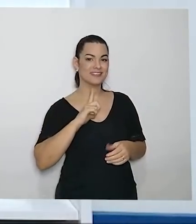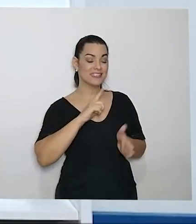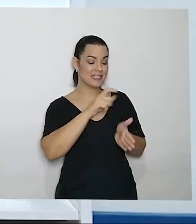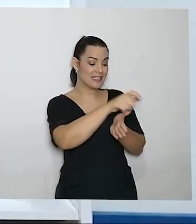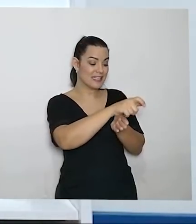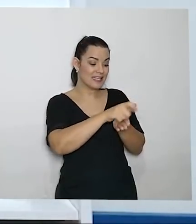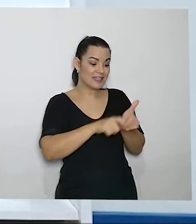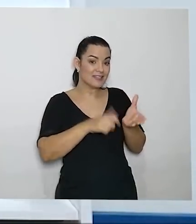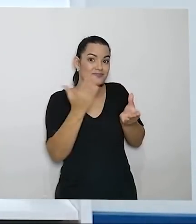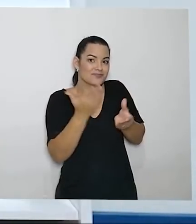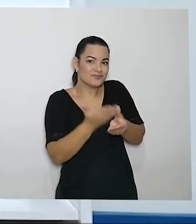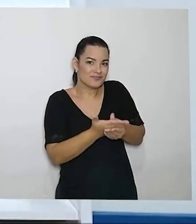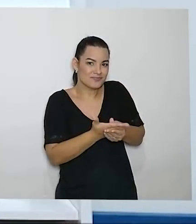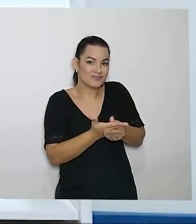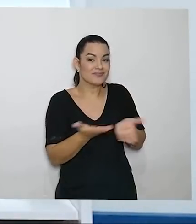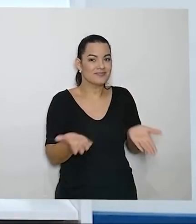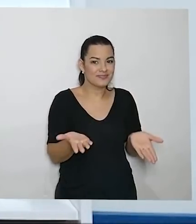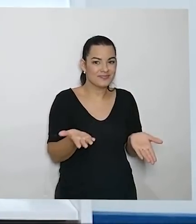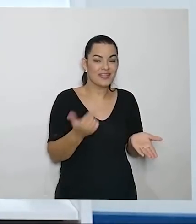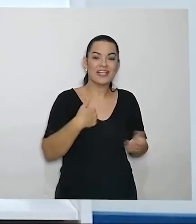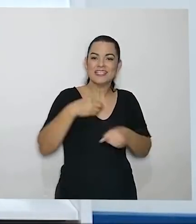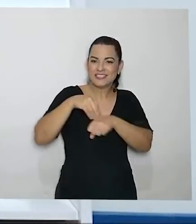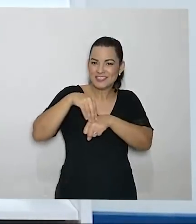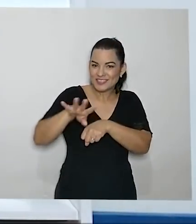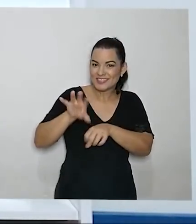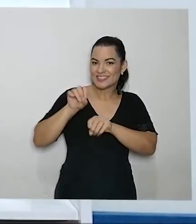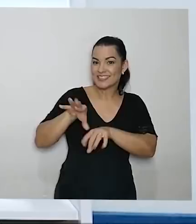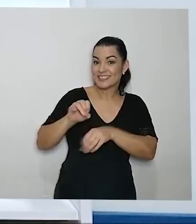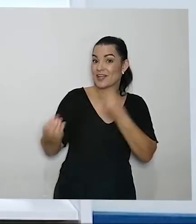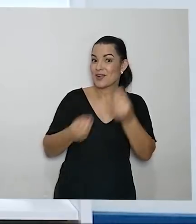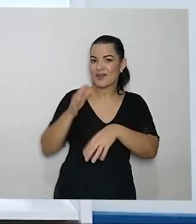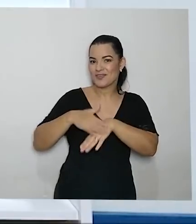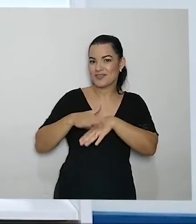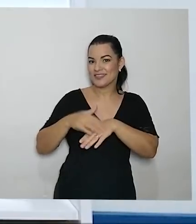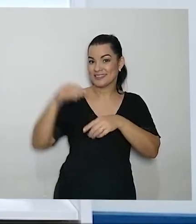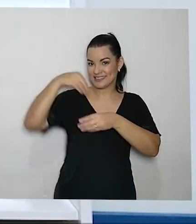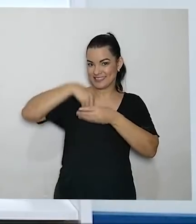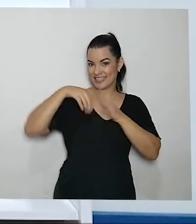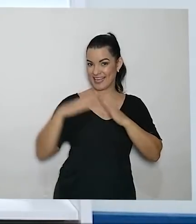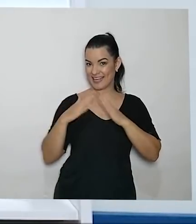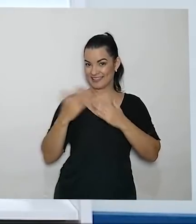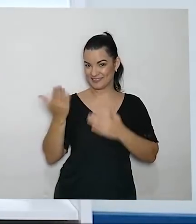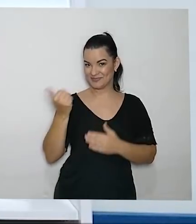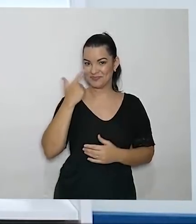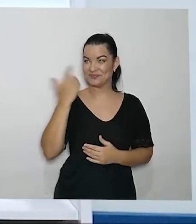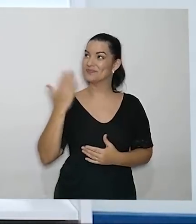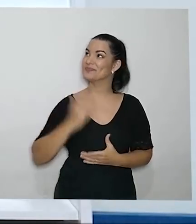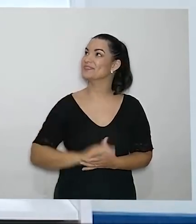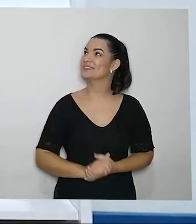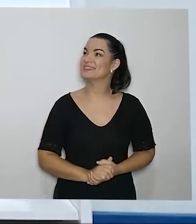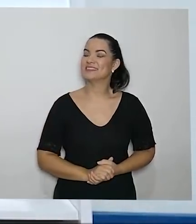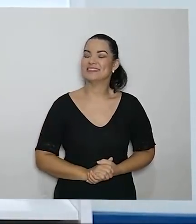como vocês podem criar o próprio marcador em casa. Vamos conferir.